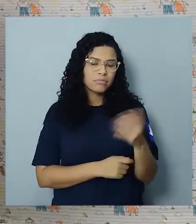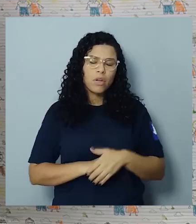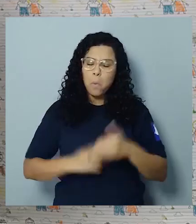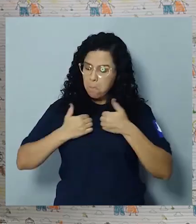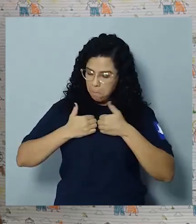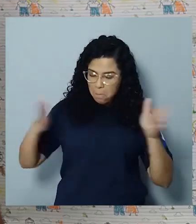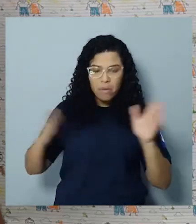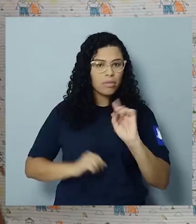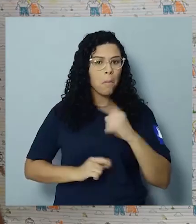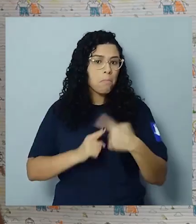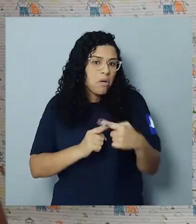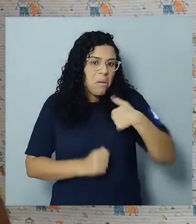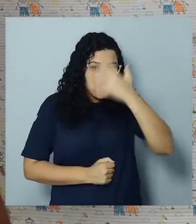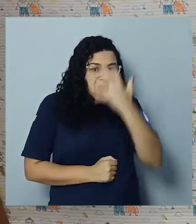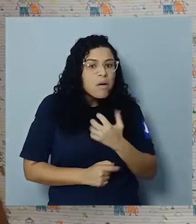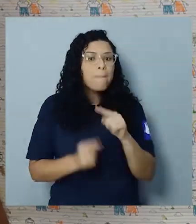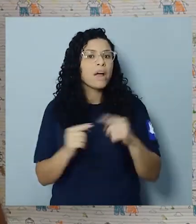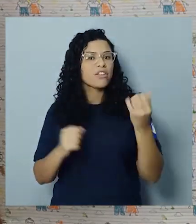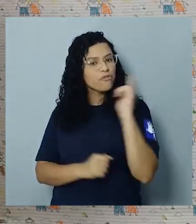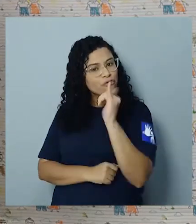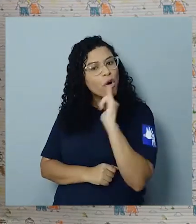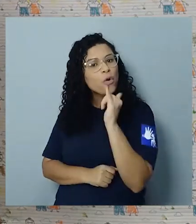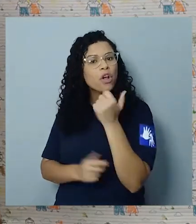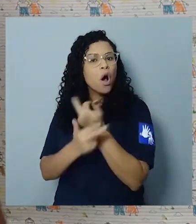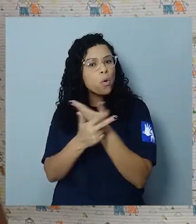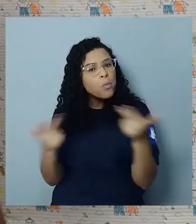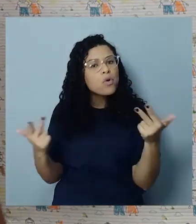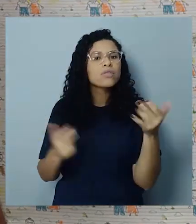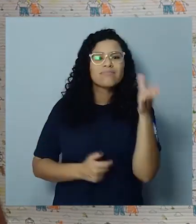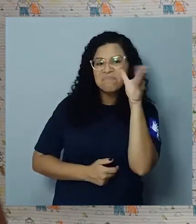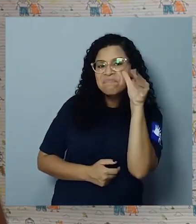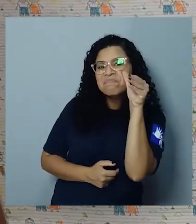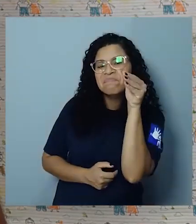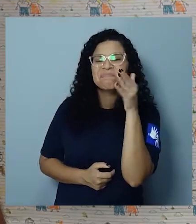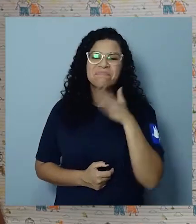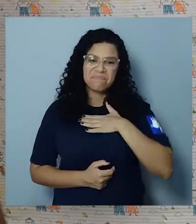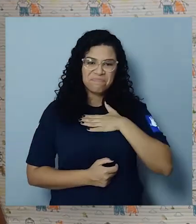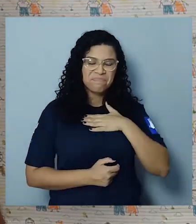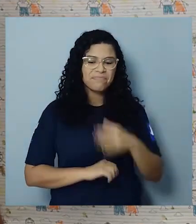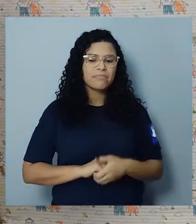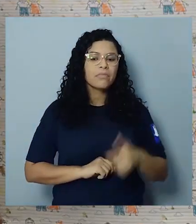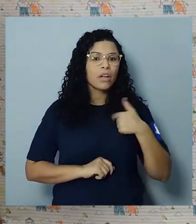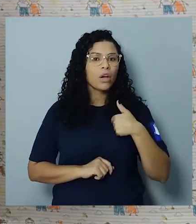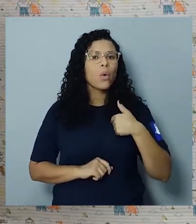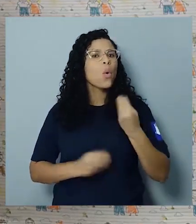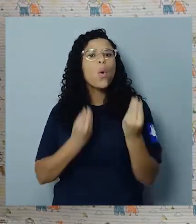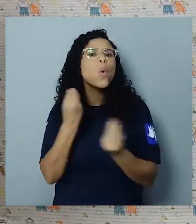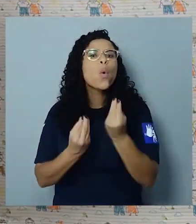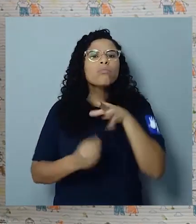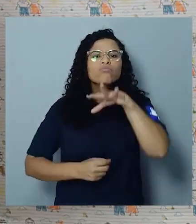vocês eu não me abro muito que eu sou muito brava mas eu vou contar algumas curiosidades eu